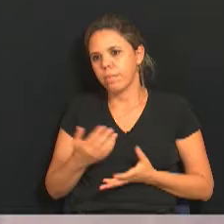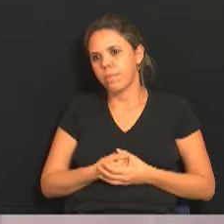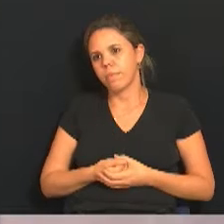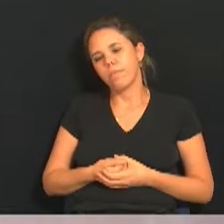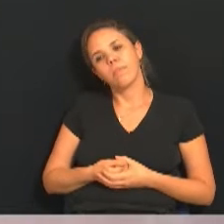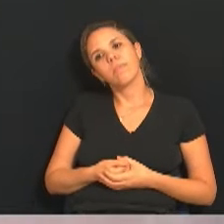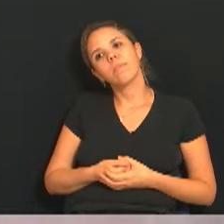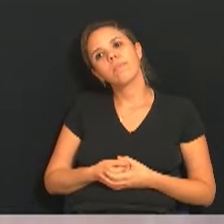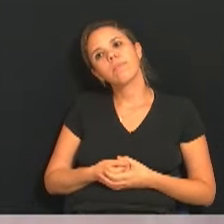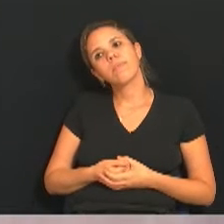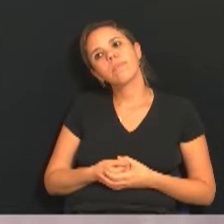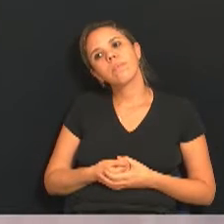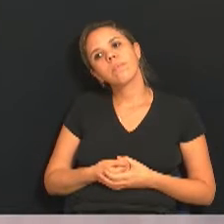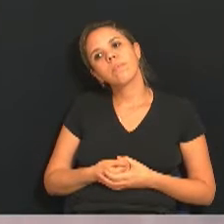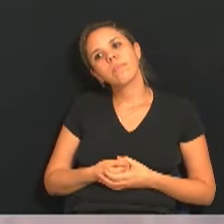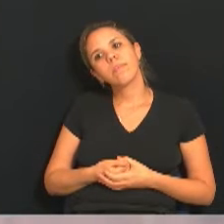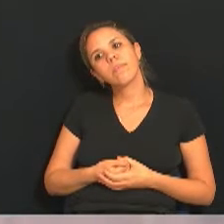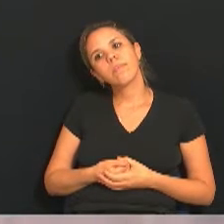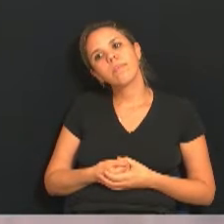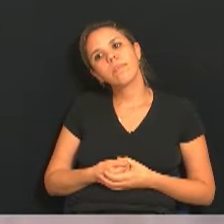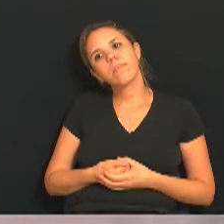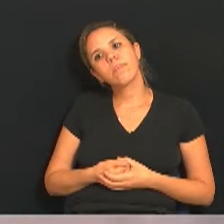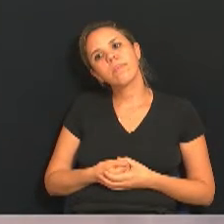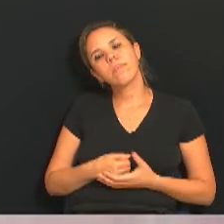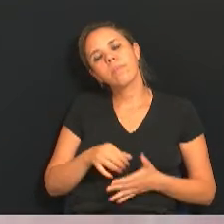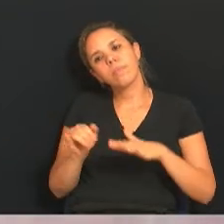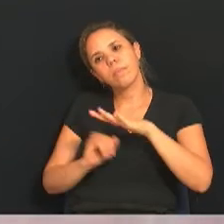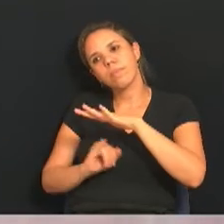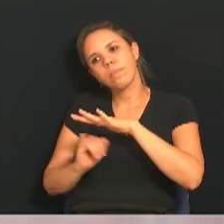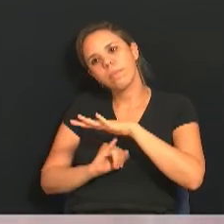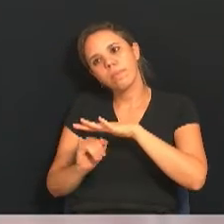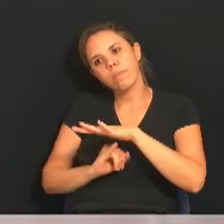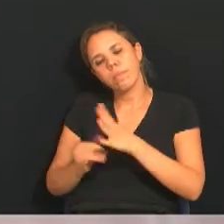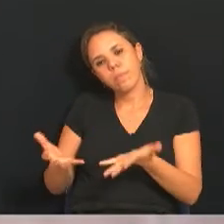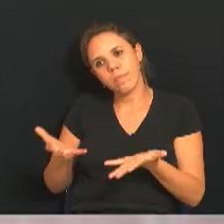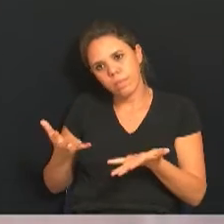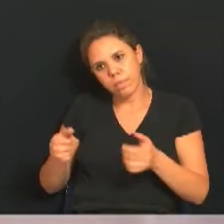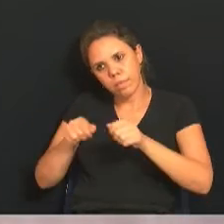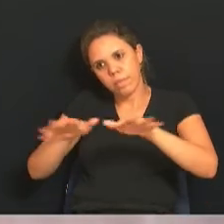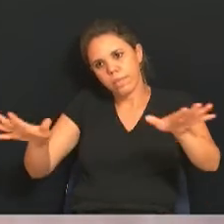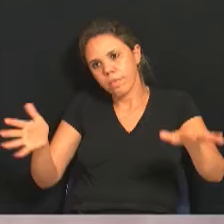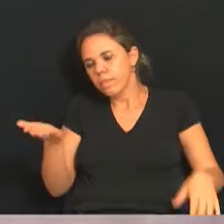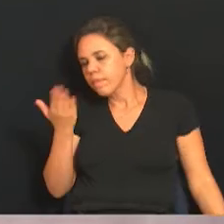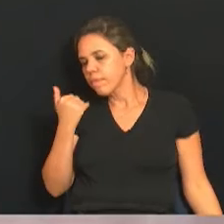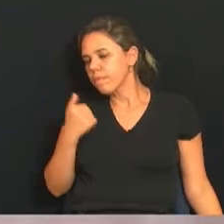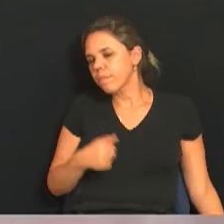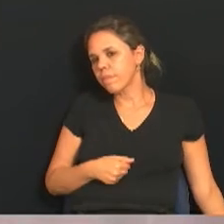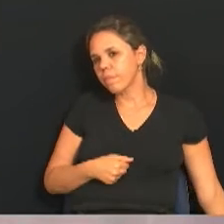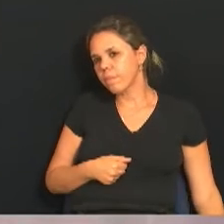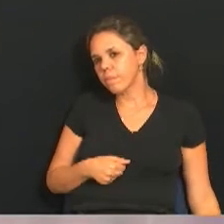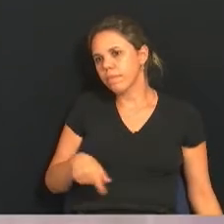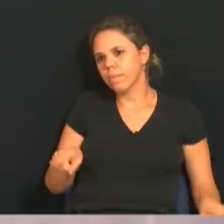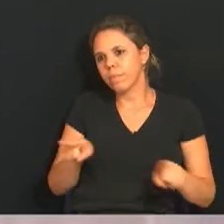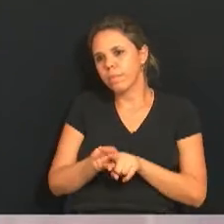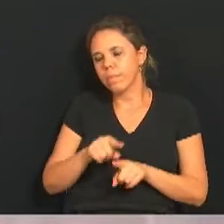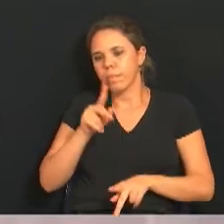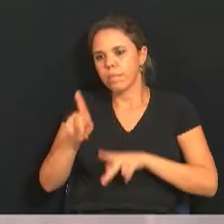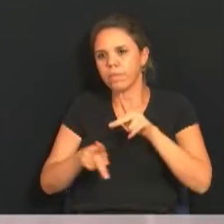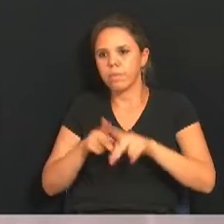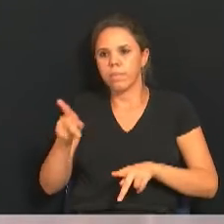inclusive com uma autorização das ONGs que queiram distribuir os alimentos, como também até as pessoas